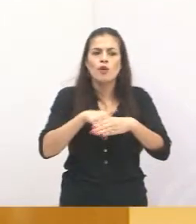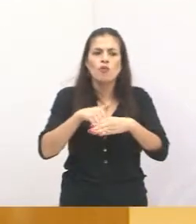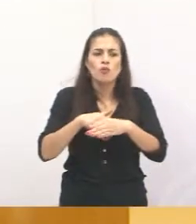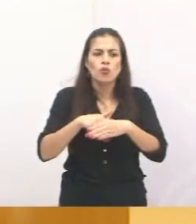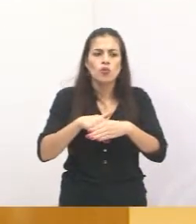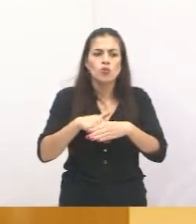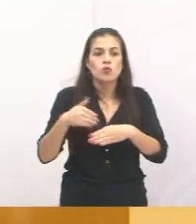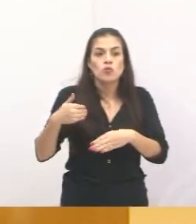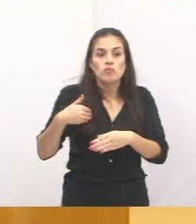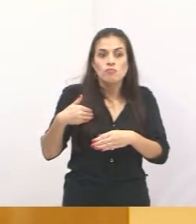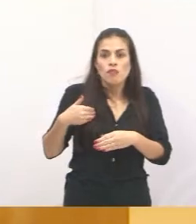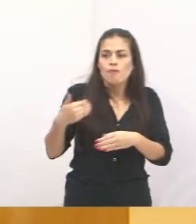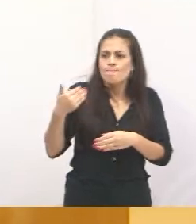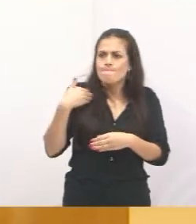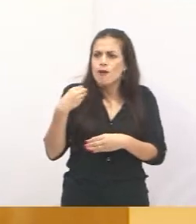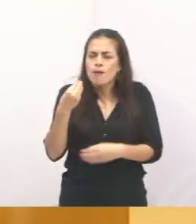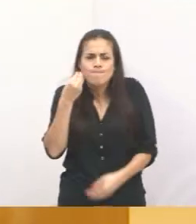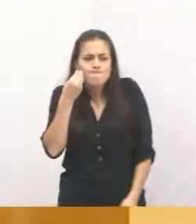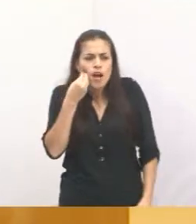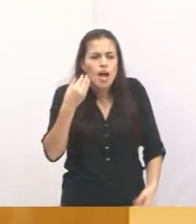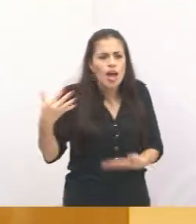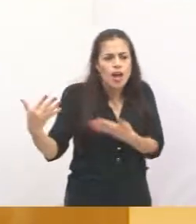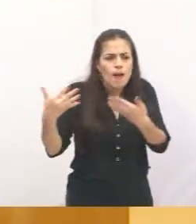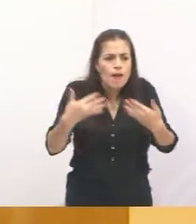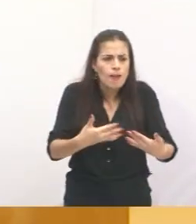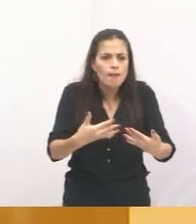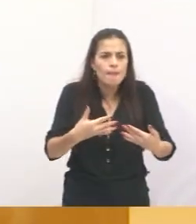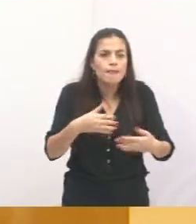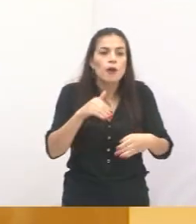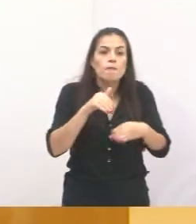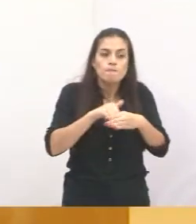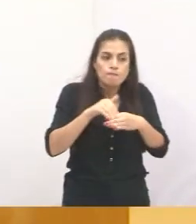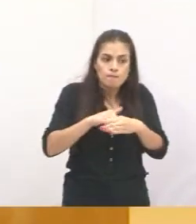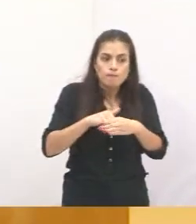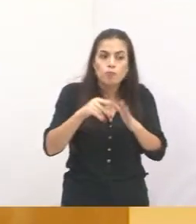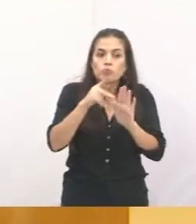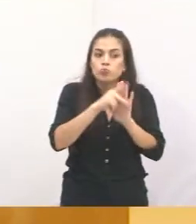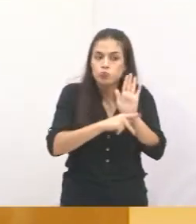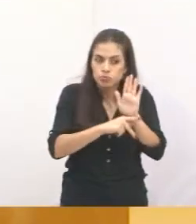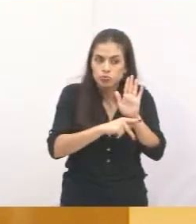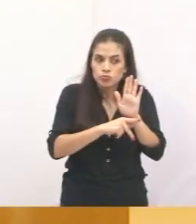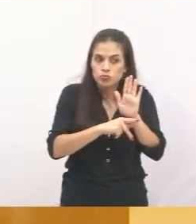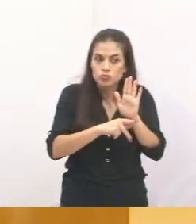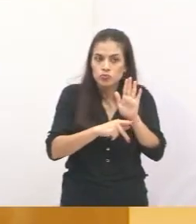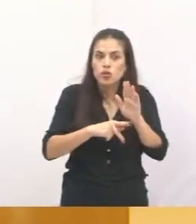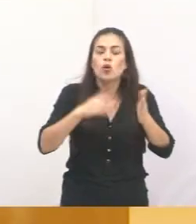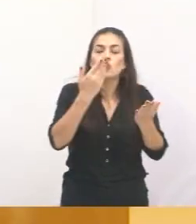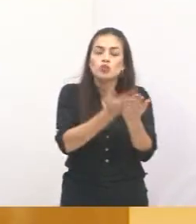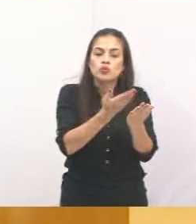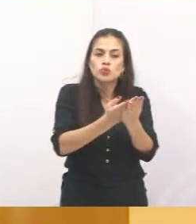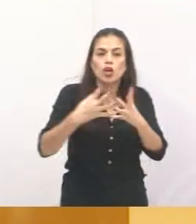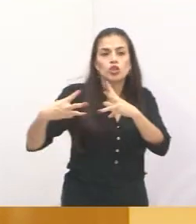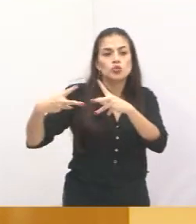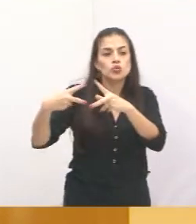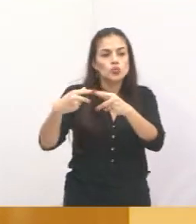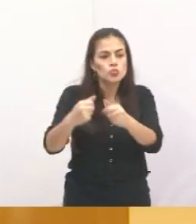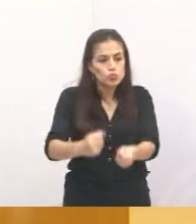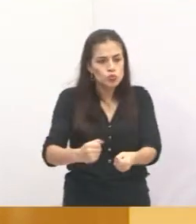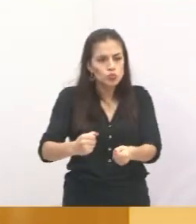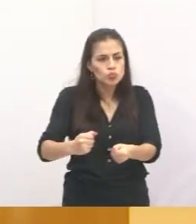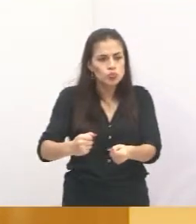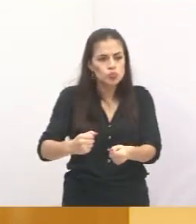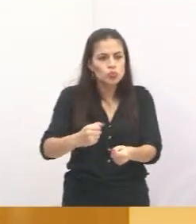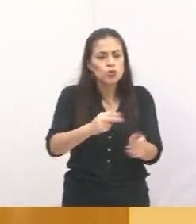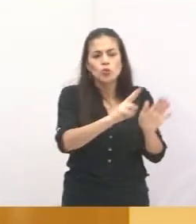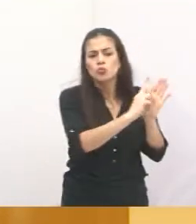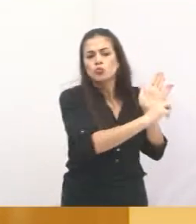votar um projeto na onde foi estudado com todos esse grupo de pessoas que foi citado aqui. Correto? Então, Hernandes, obrigado